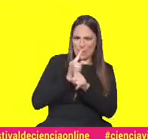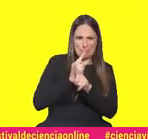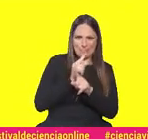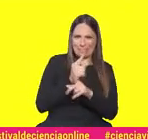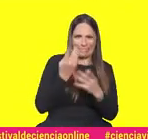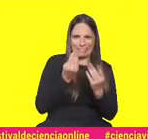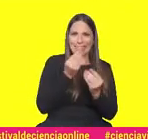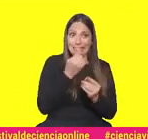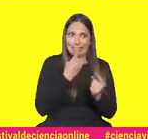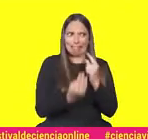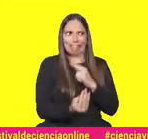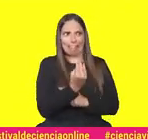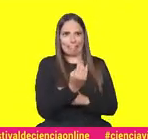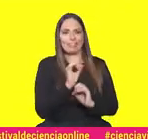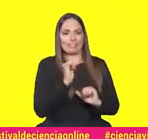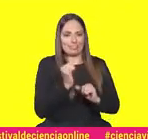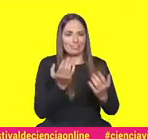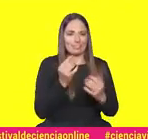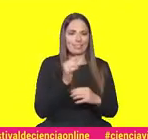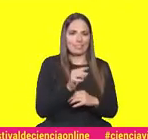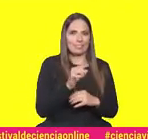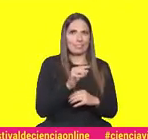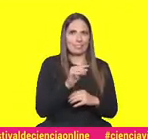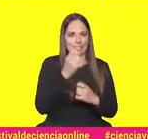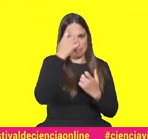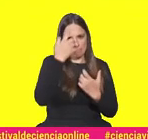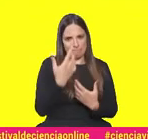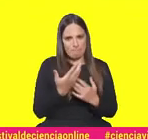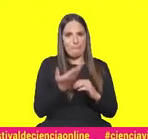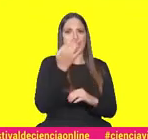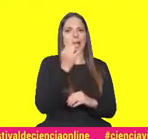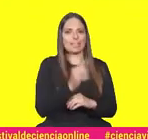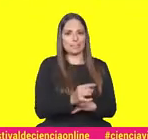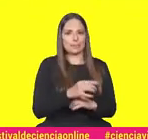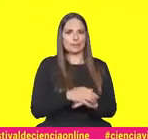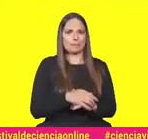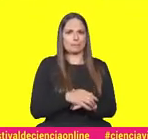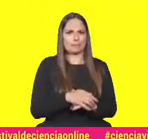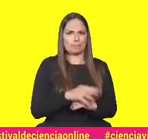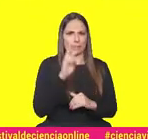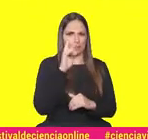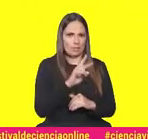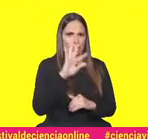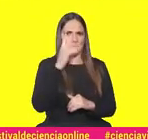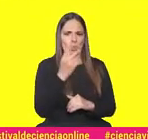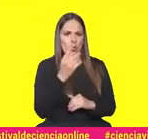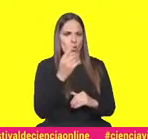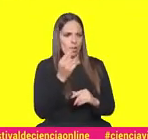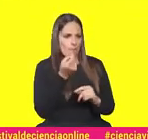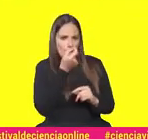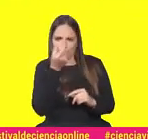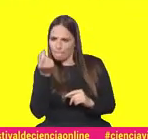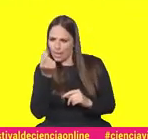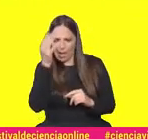foi um caricato. Talvez de surpresa, o que mais me surpreendeu foi ver quanto parecidos somos com outros